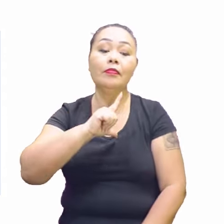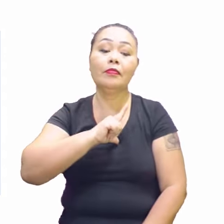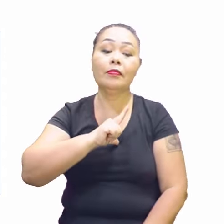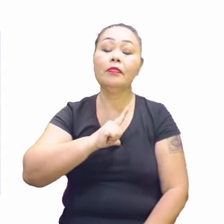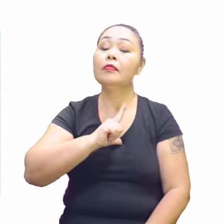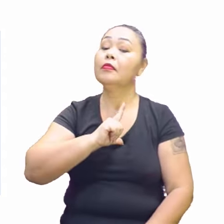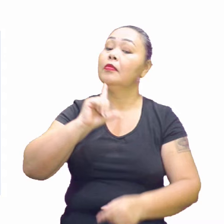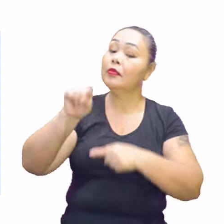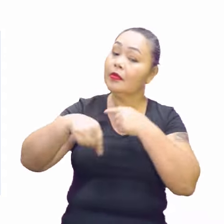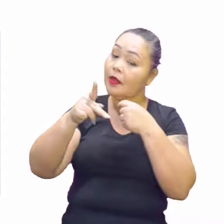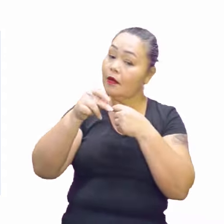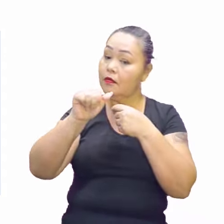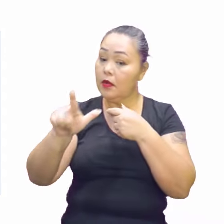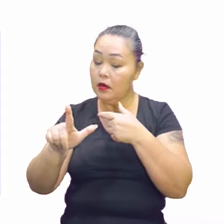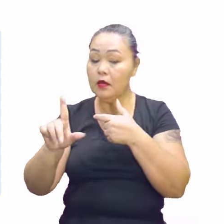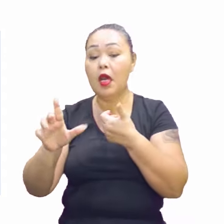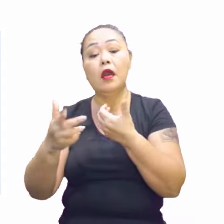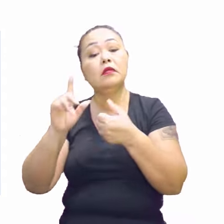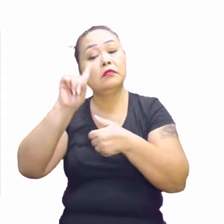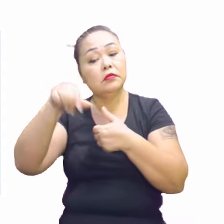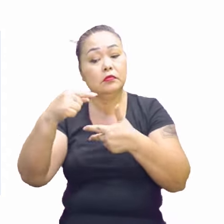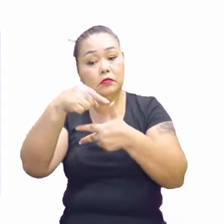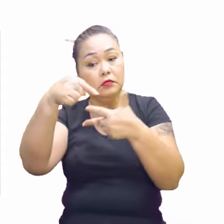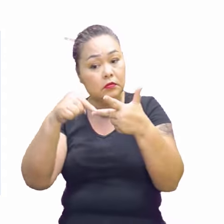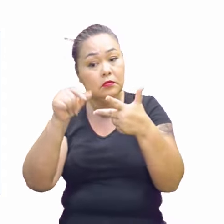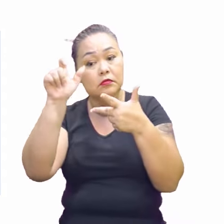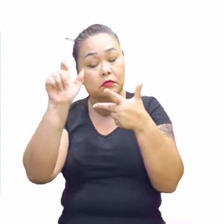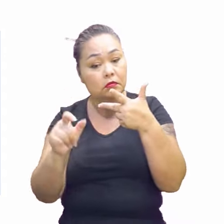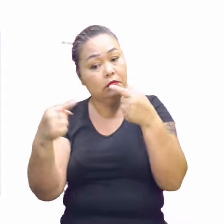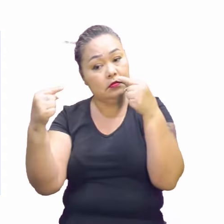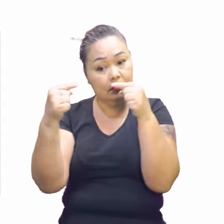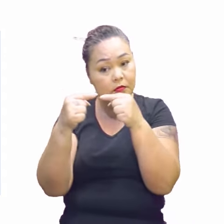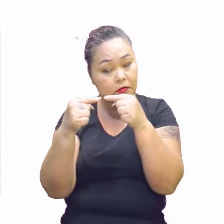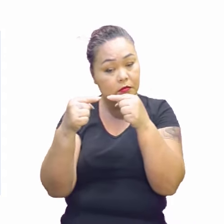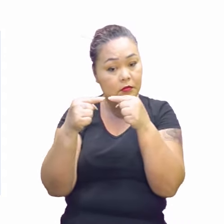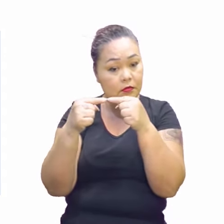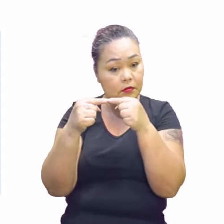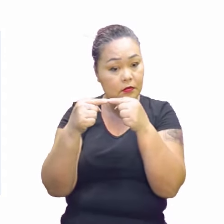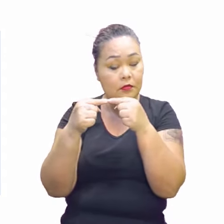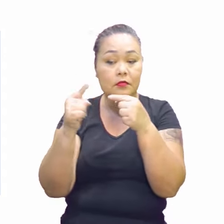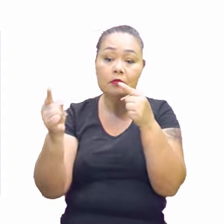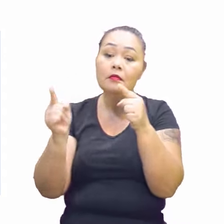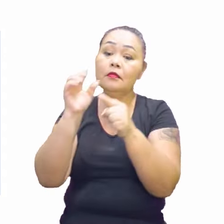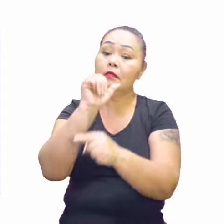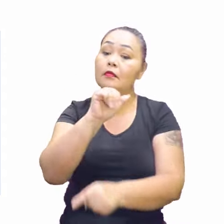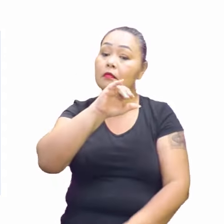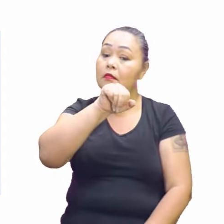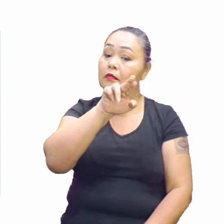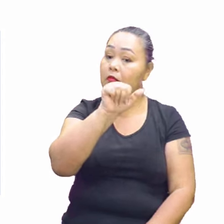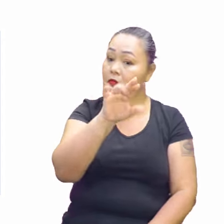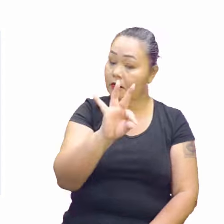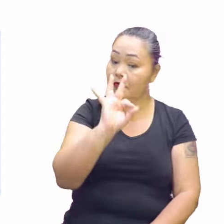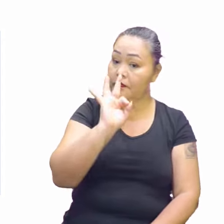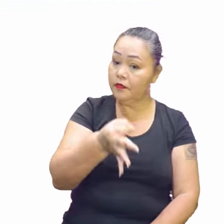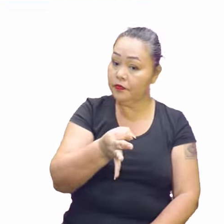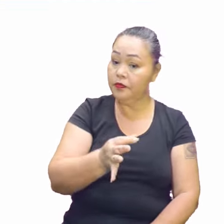no plural, então fica na terceira pessoa, fazendo a concordância com o adjunto.